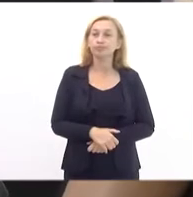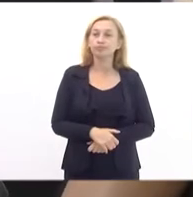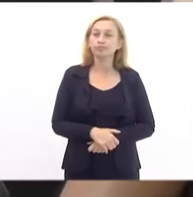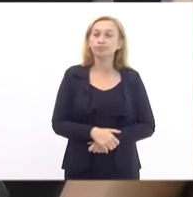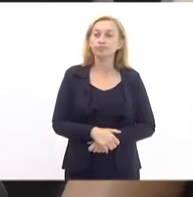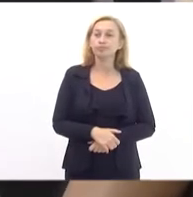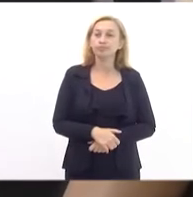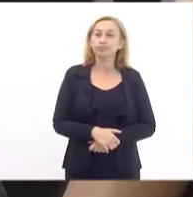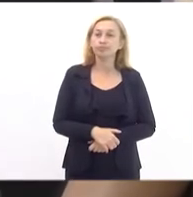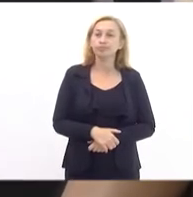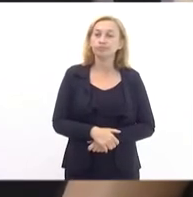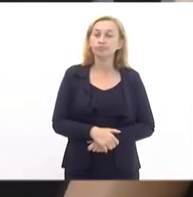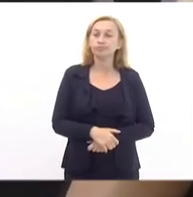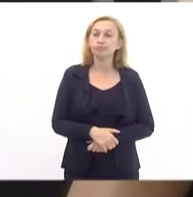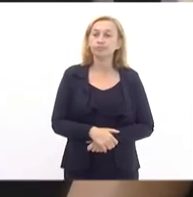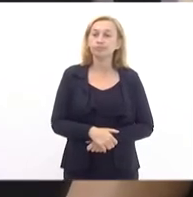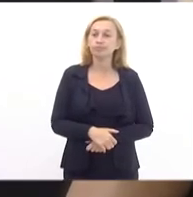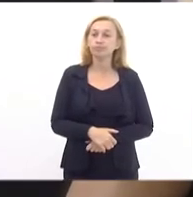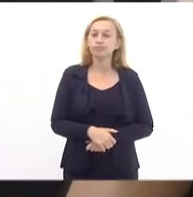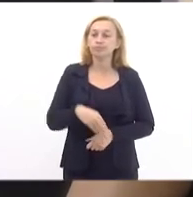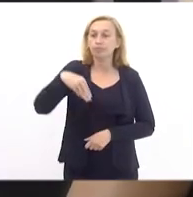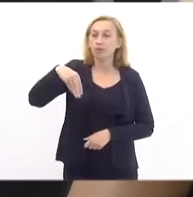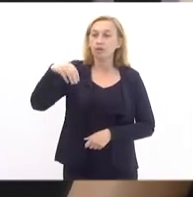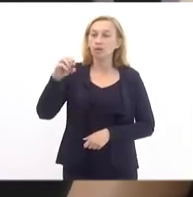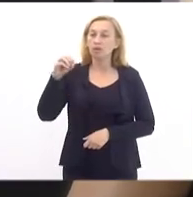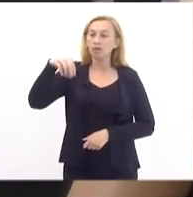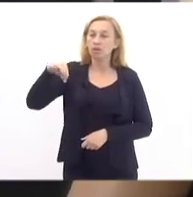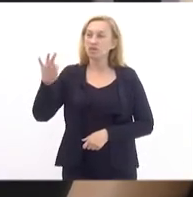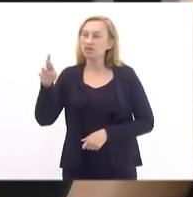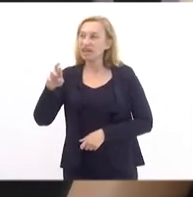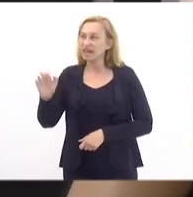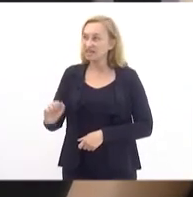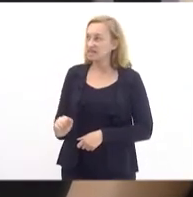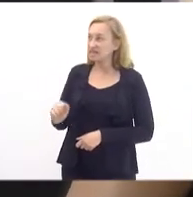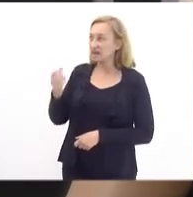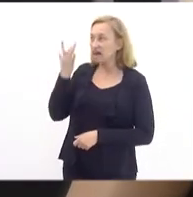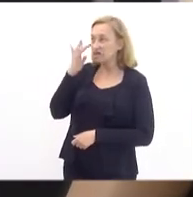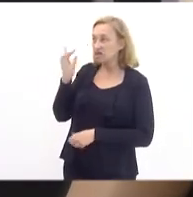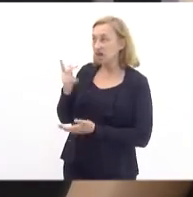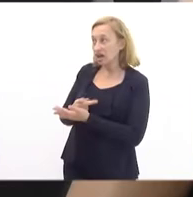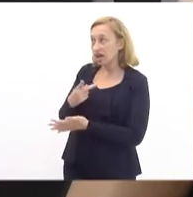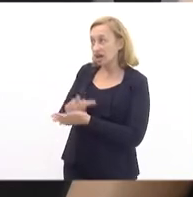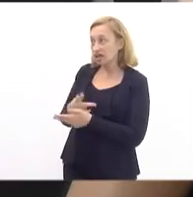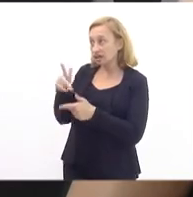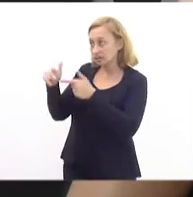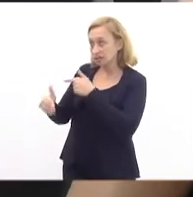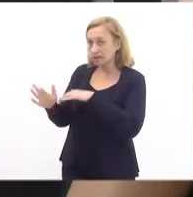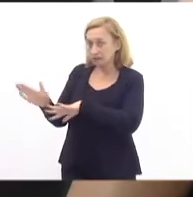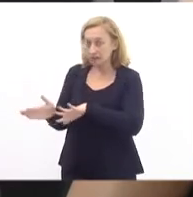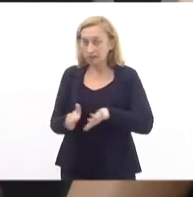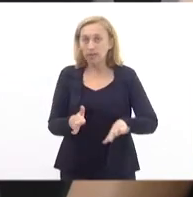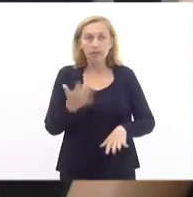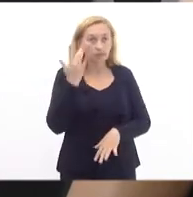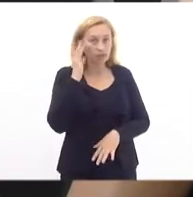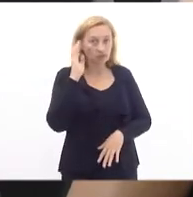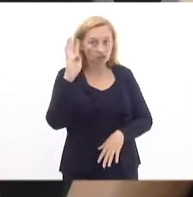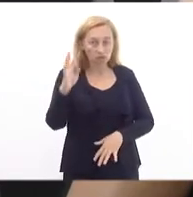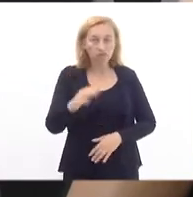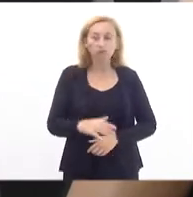se o Montese discordar, ele intervém, mas estou imaginando que a senhora fala do poder